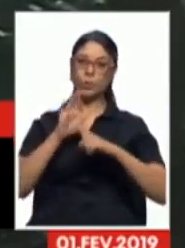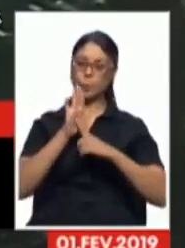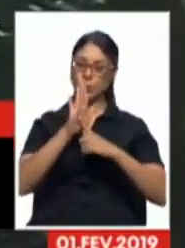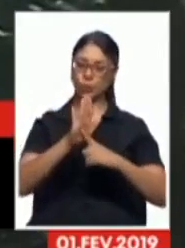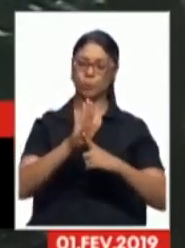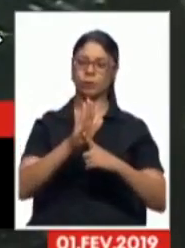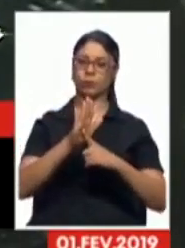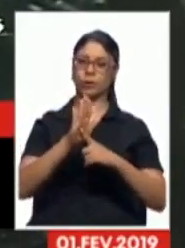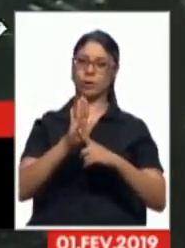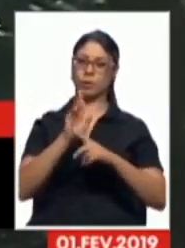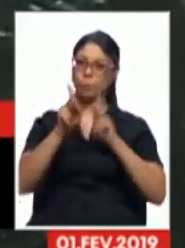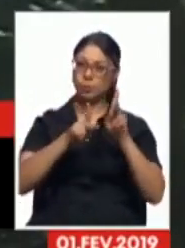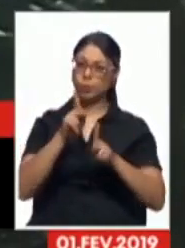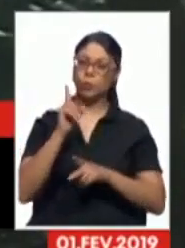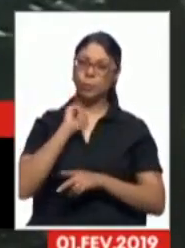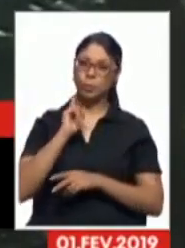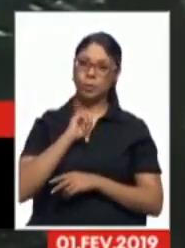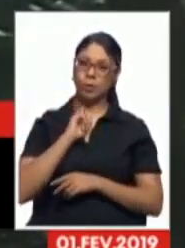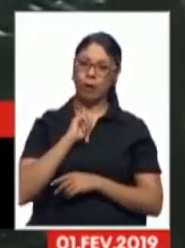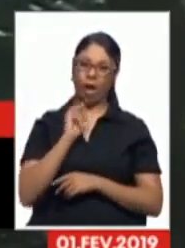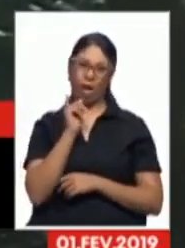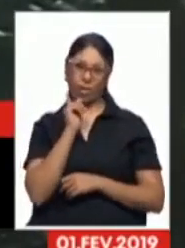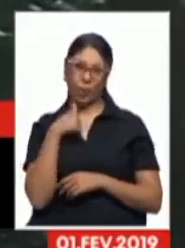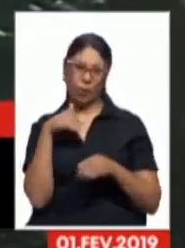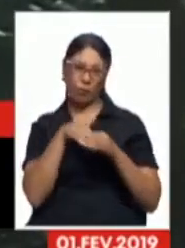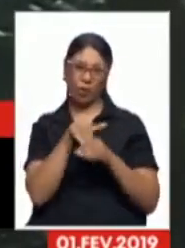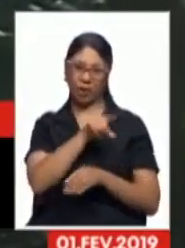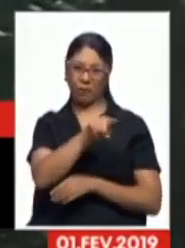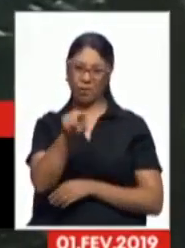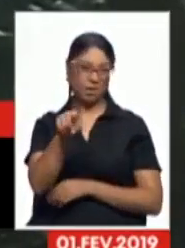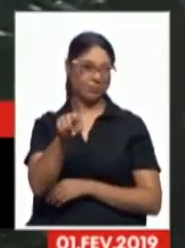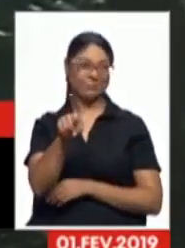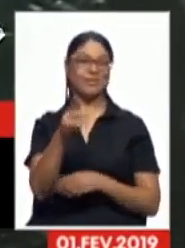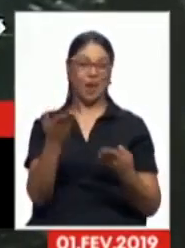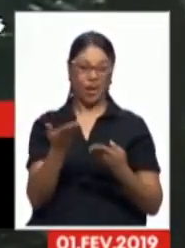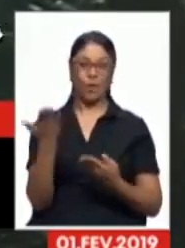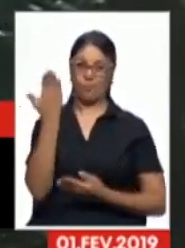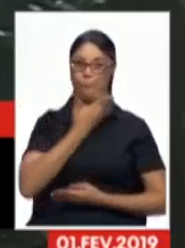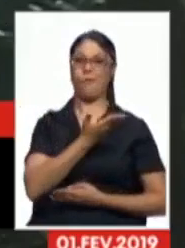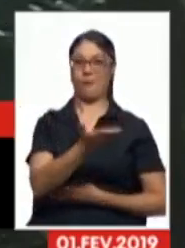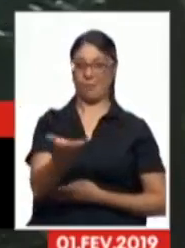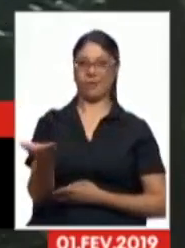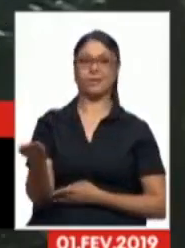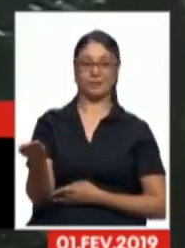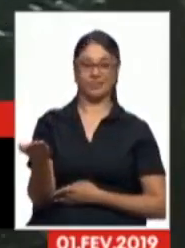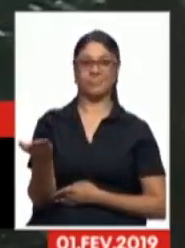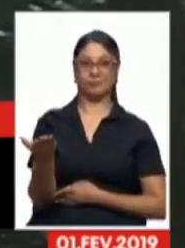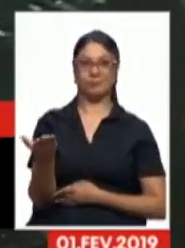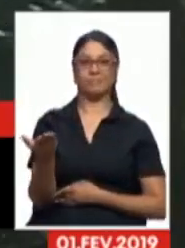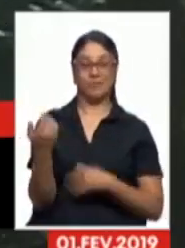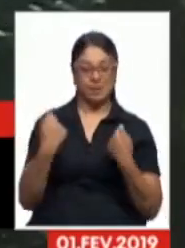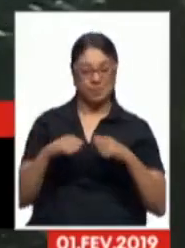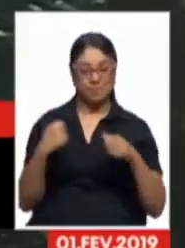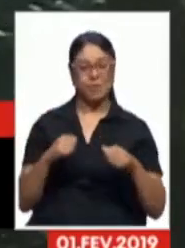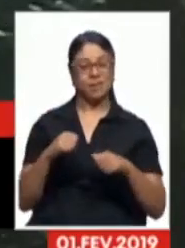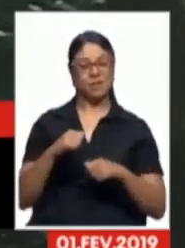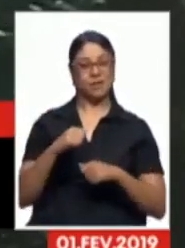aos mineiros que o seu voto não foi em vão está aberta e demanda por novas